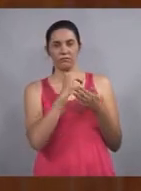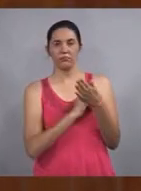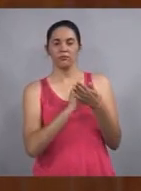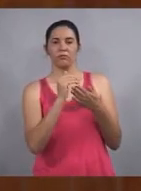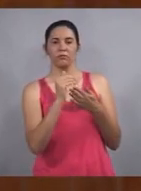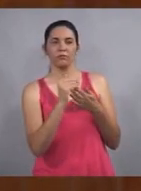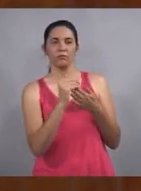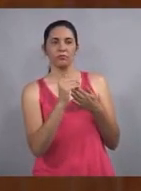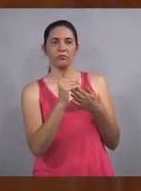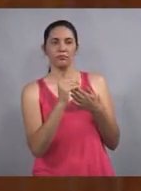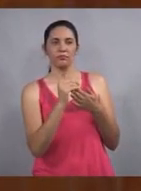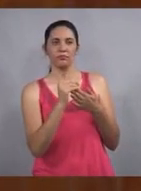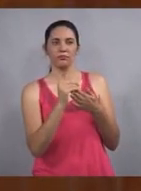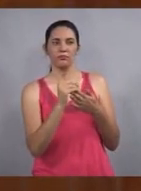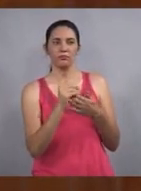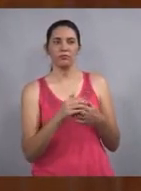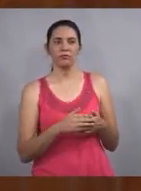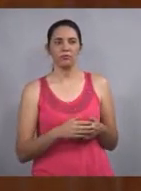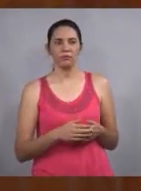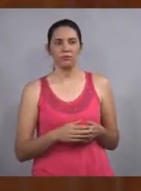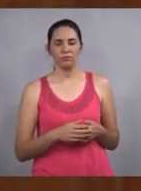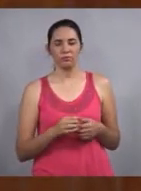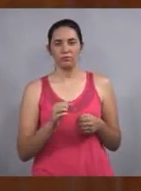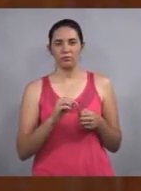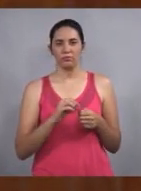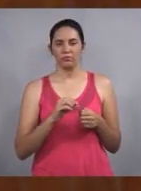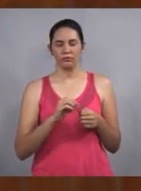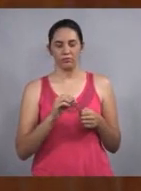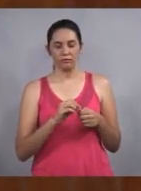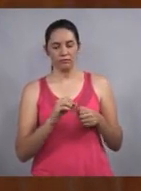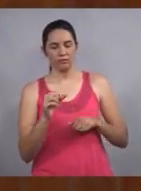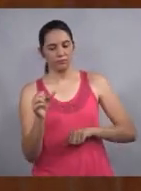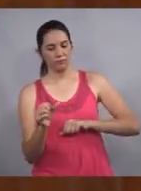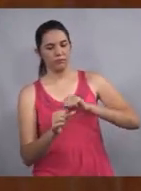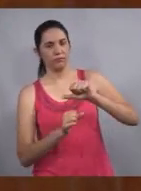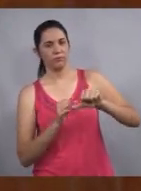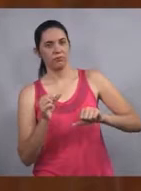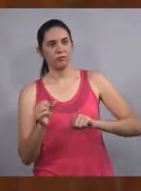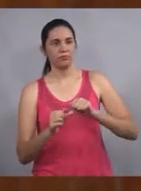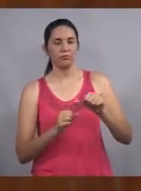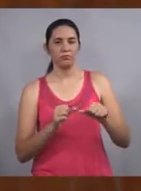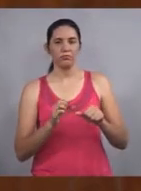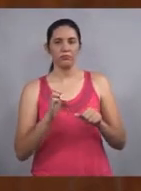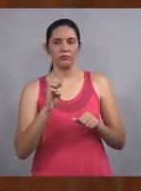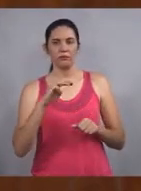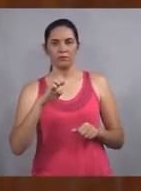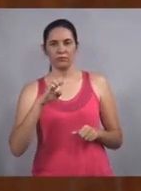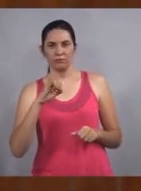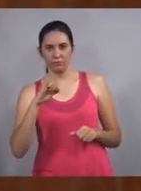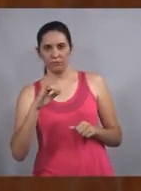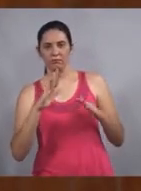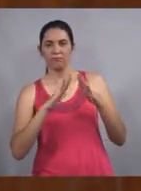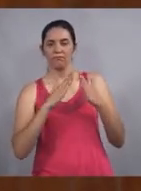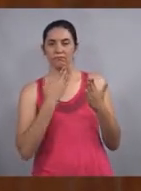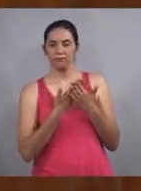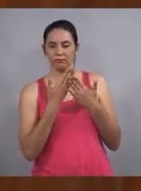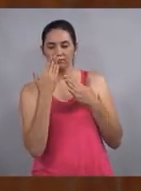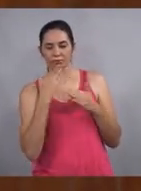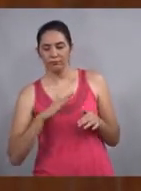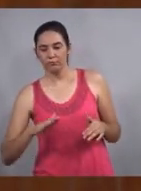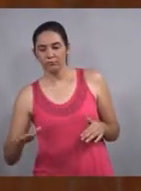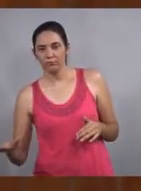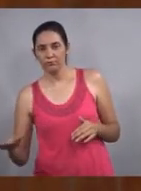a colocar, a fazer essa reciclagem em EMEIs, em EMEFs, em escolas, ou